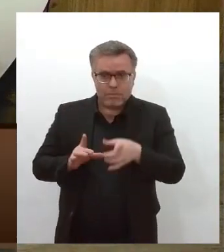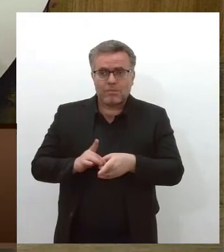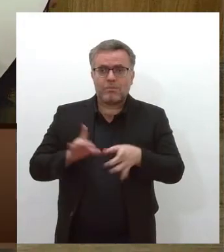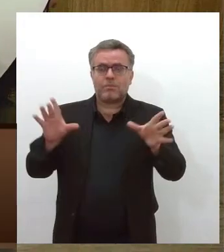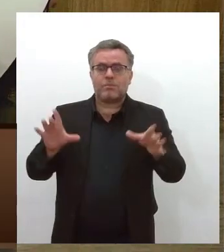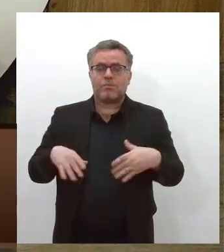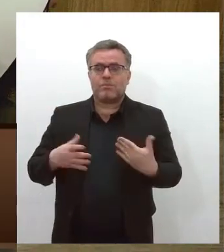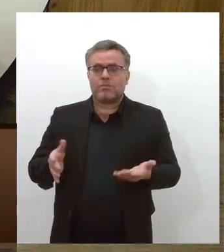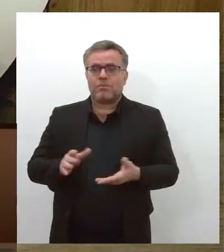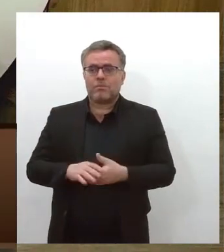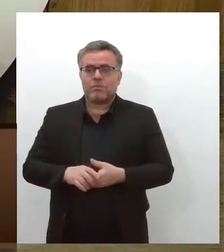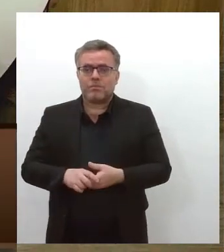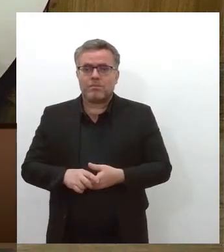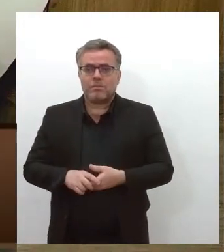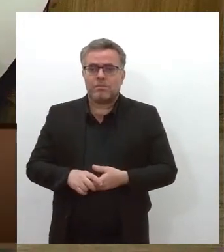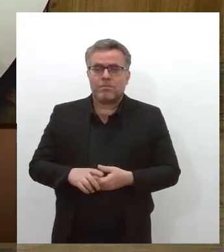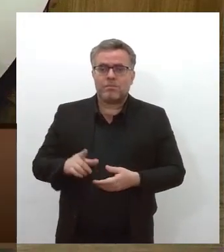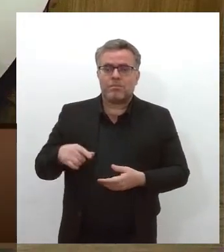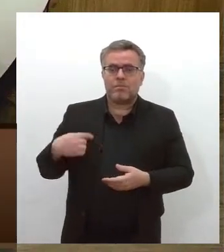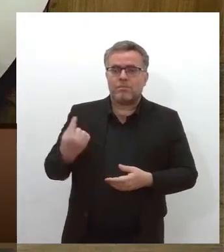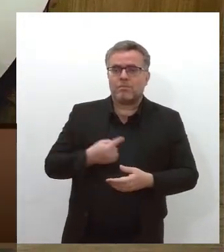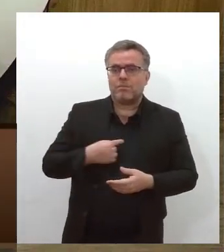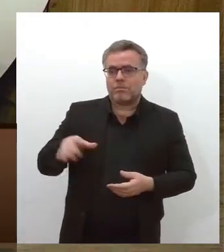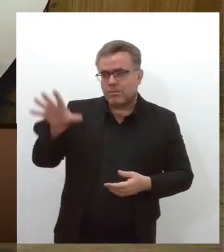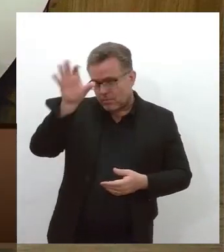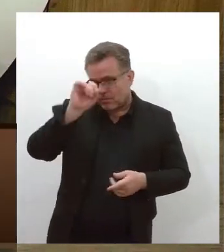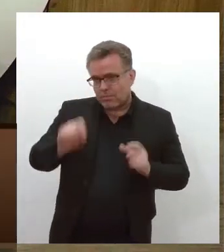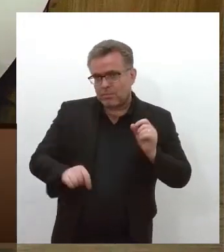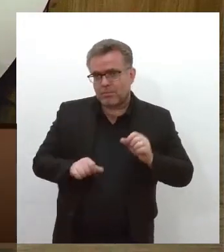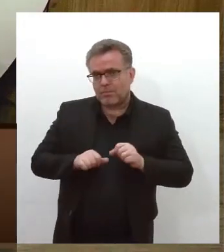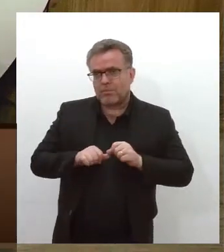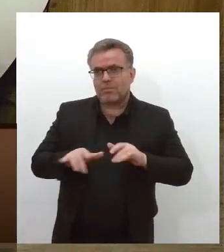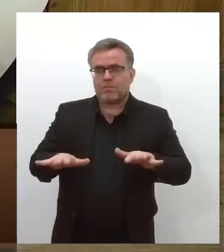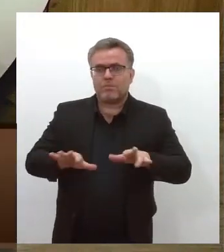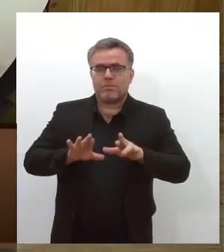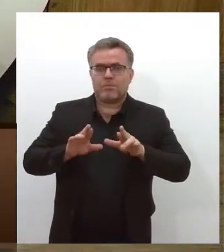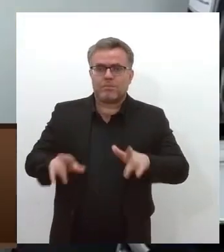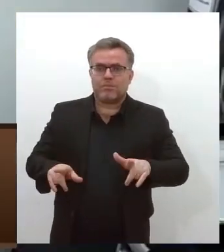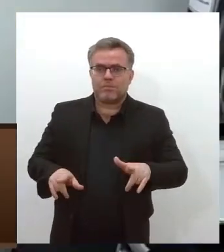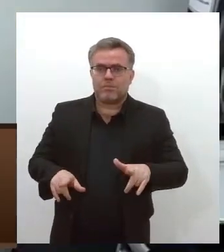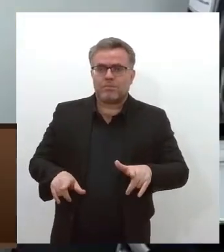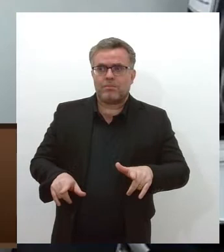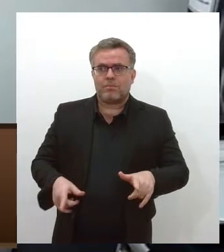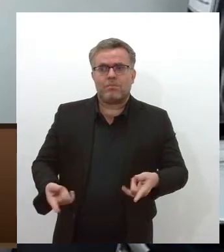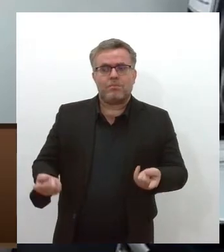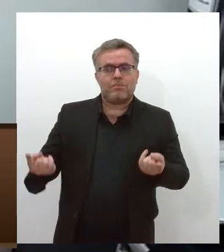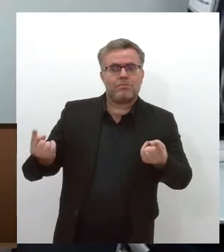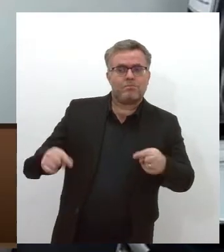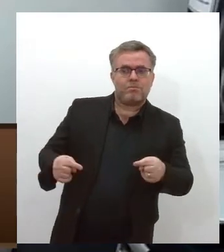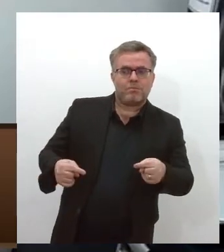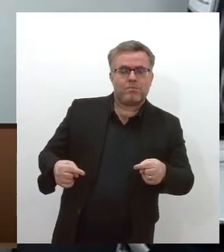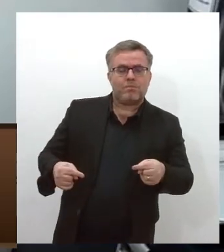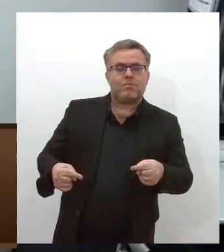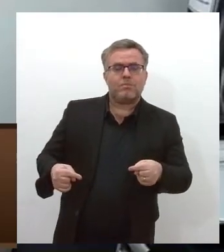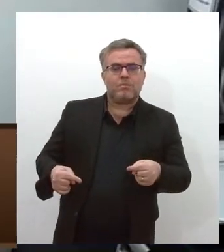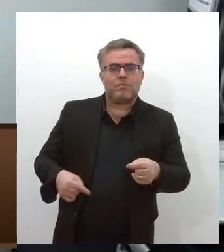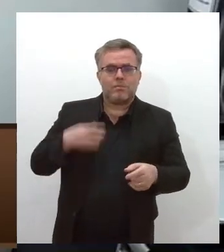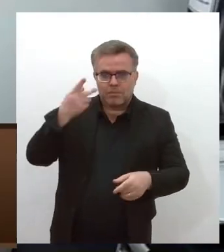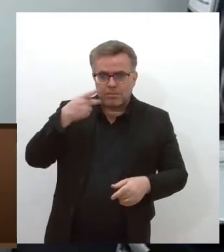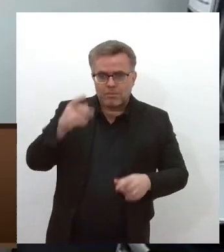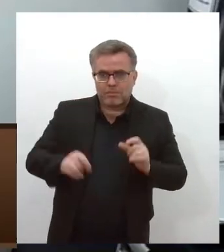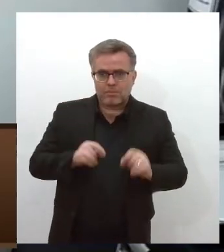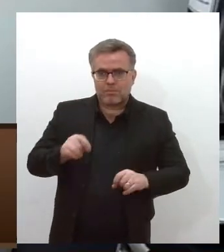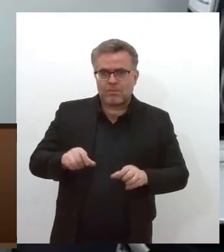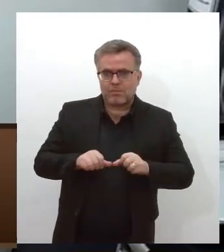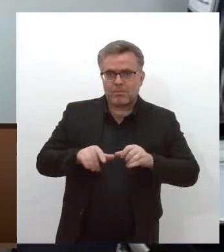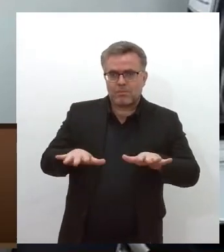Primeiro vamos entender que polarização é diferente de embate político. Eu sempre gosto de começar, quando eu falo de polarização, explicar